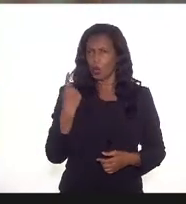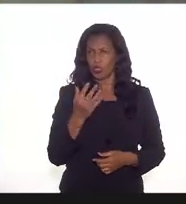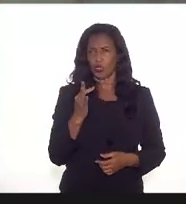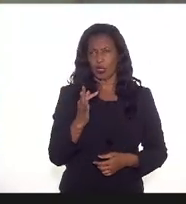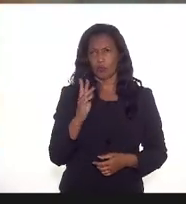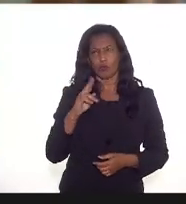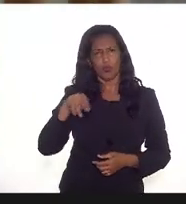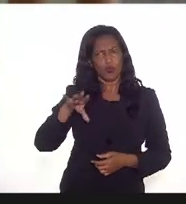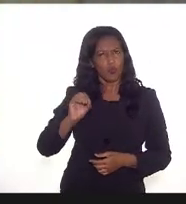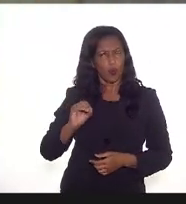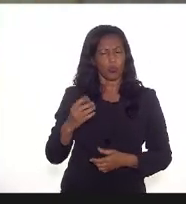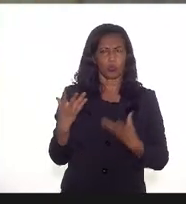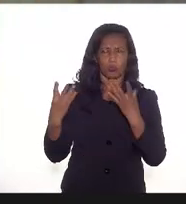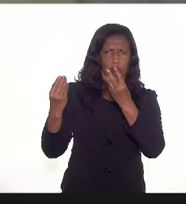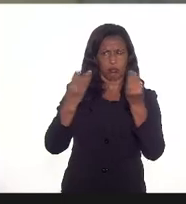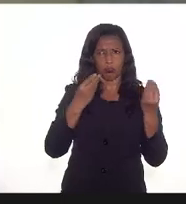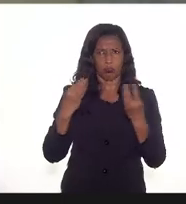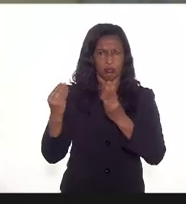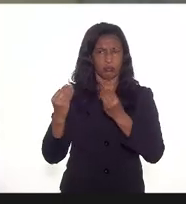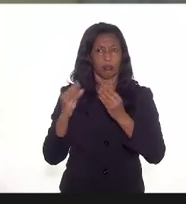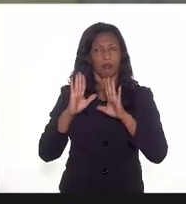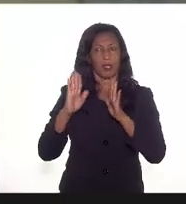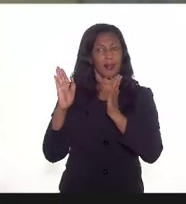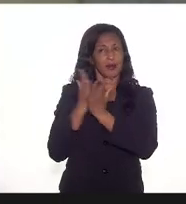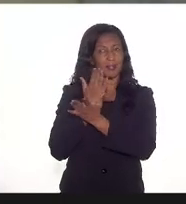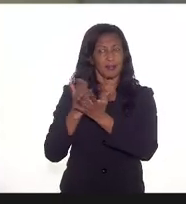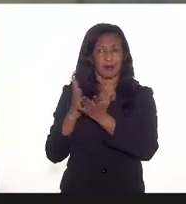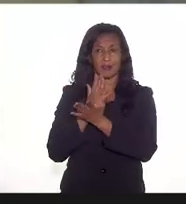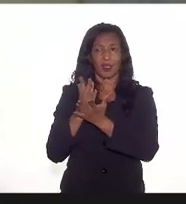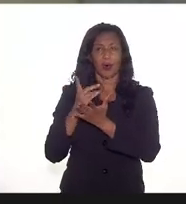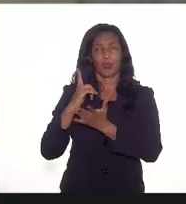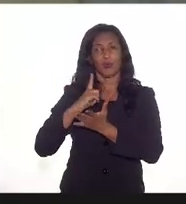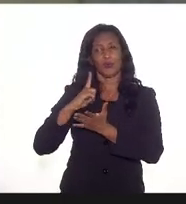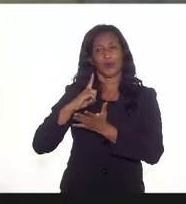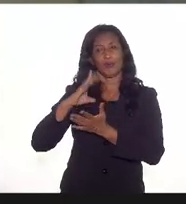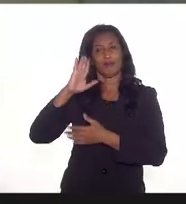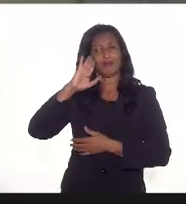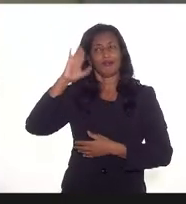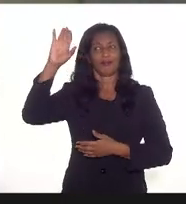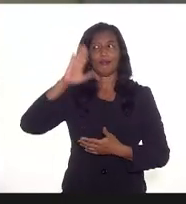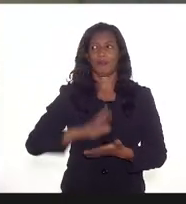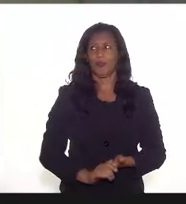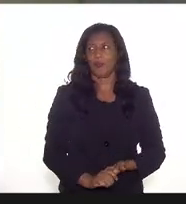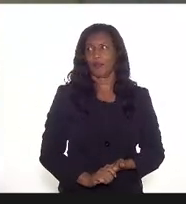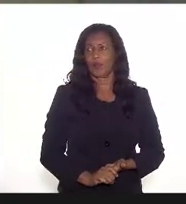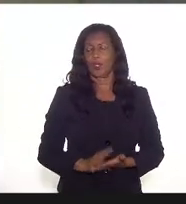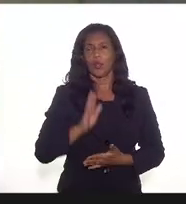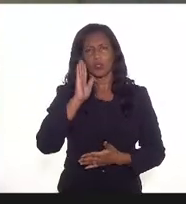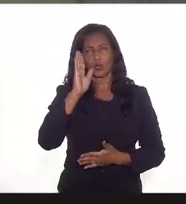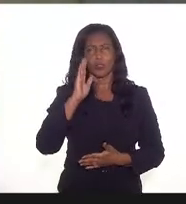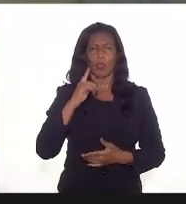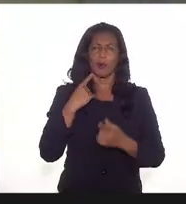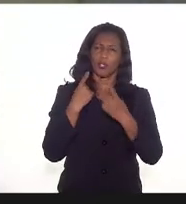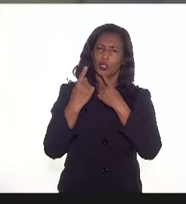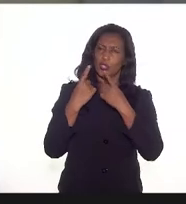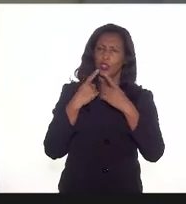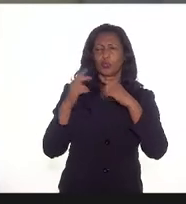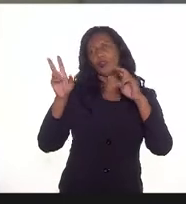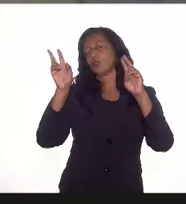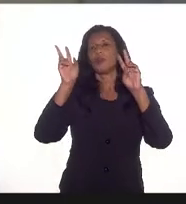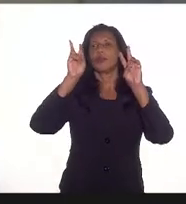Estado, fundos demais. Mas alguns deveriam ter prioridade. Então, só para a gente refletir sobre esse tema. Pode ser, doutor